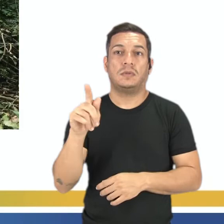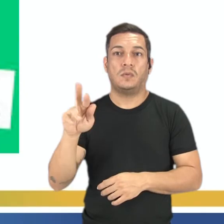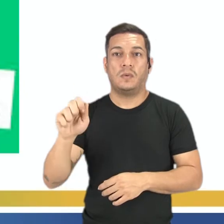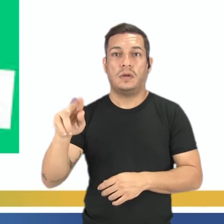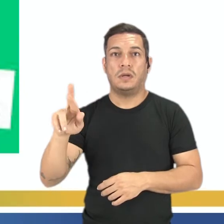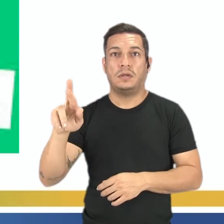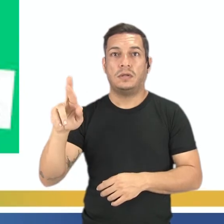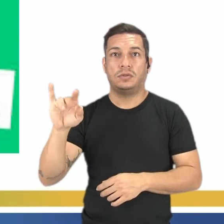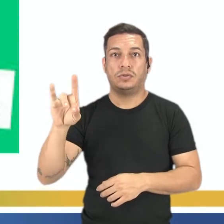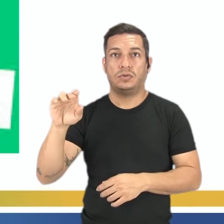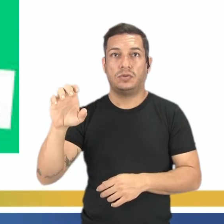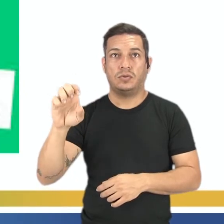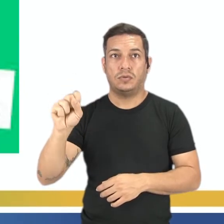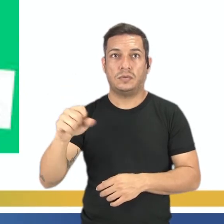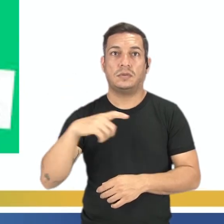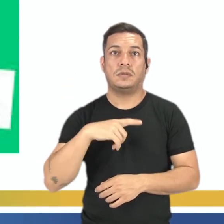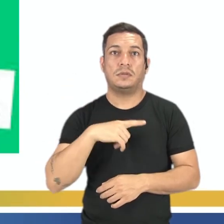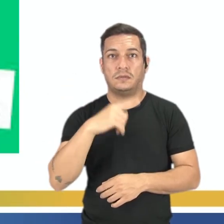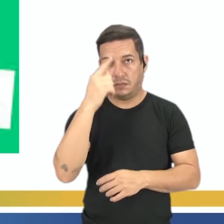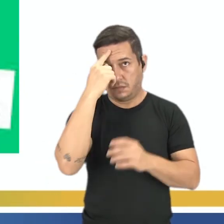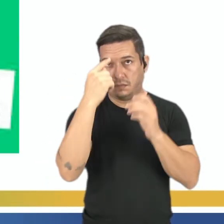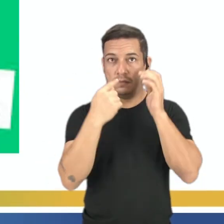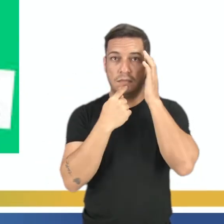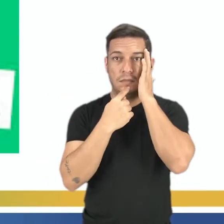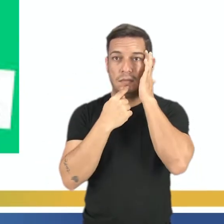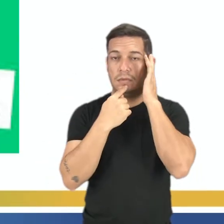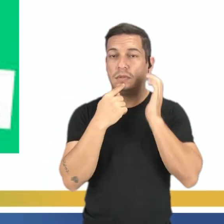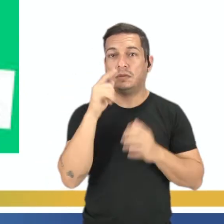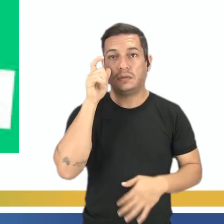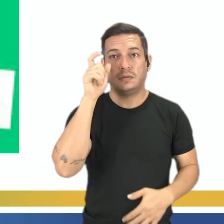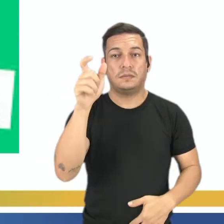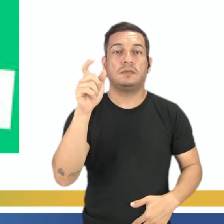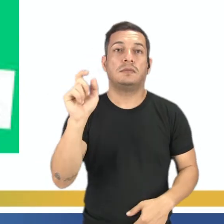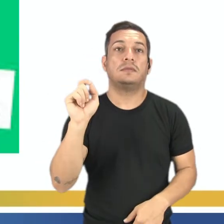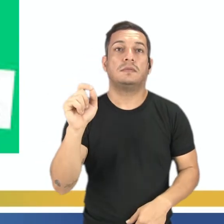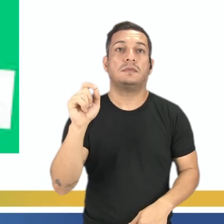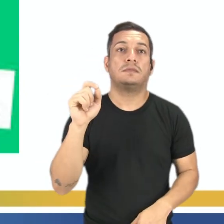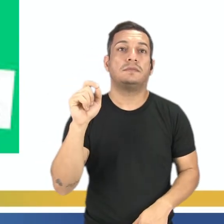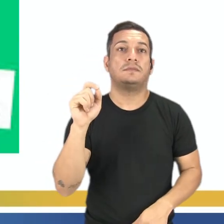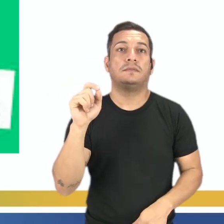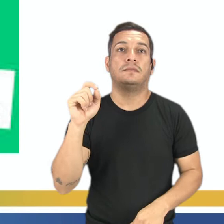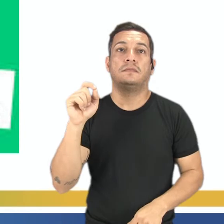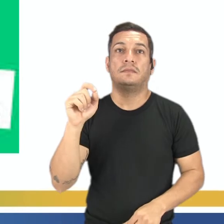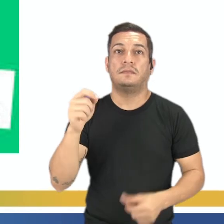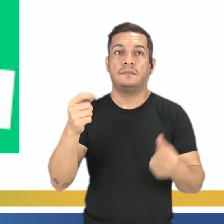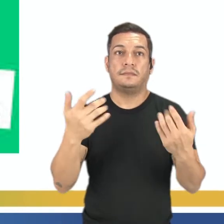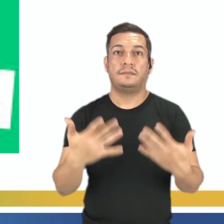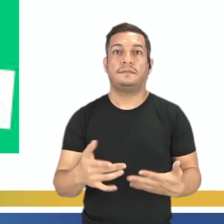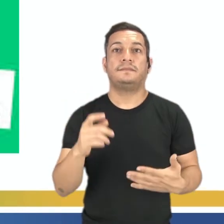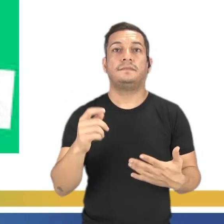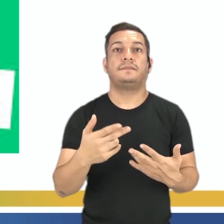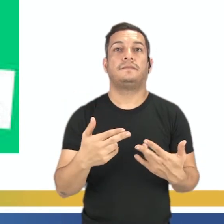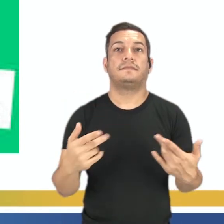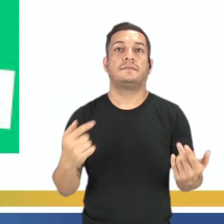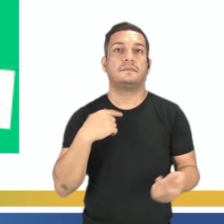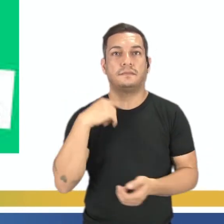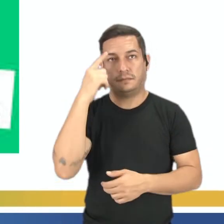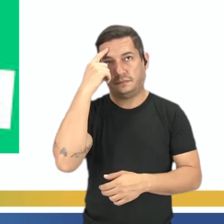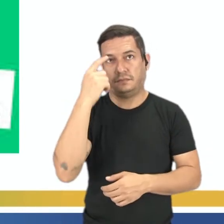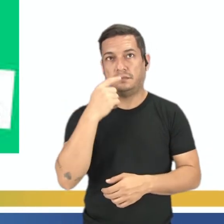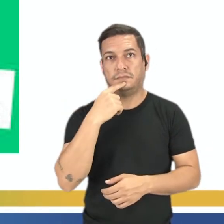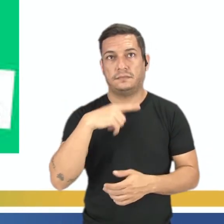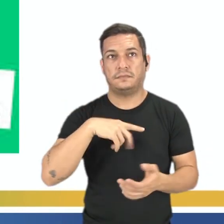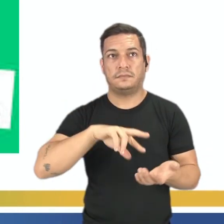Guardiões da Amazônia. Nós temos uma imagem interessante, né? Por detrás de uma imagem ela fala muita coisa, né? Toda imagem